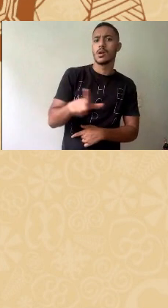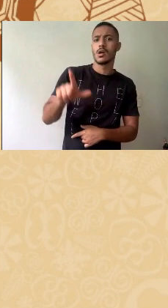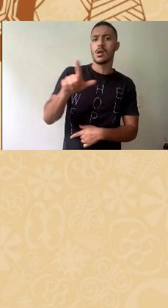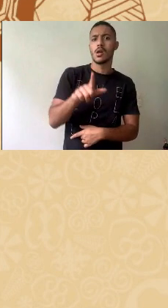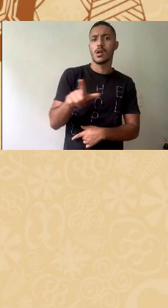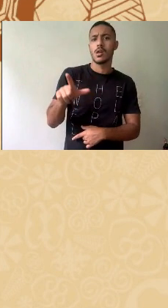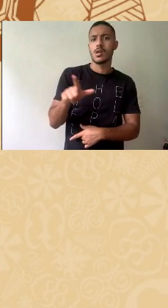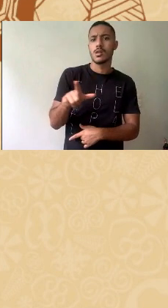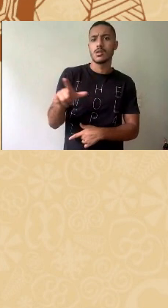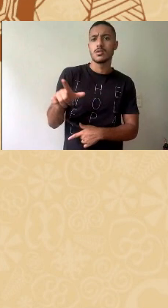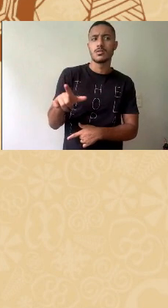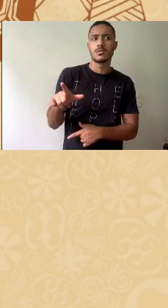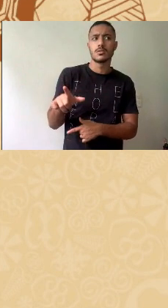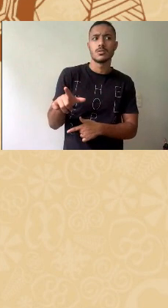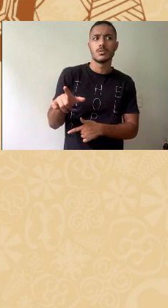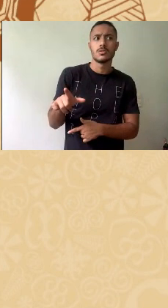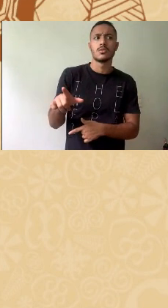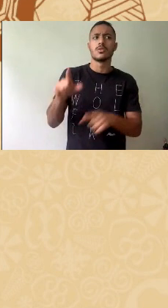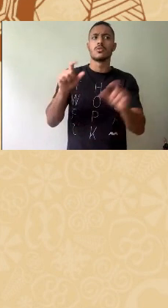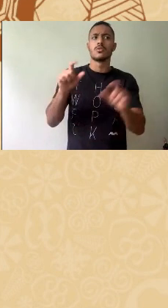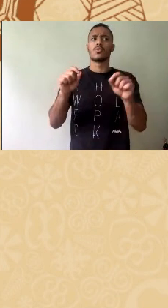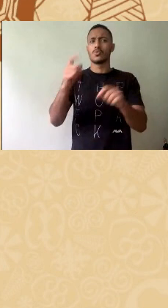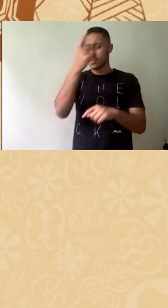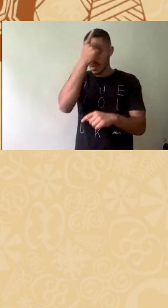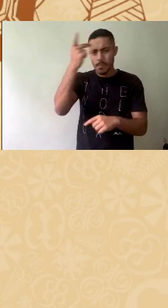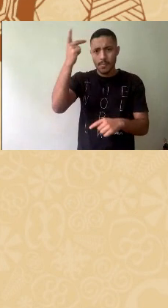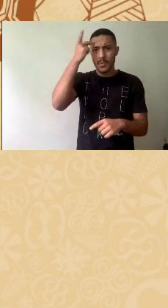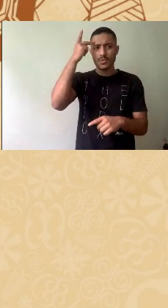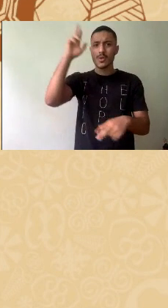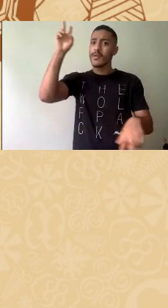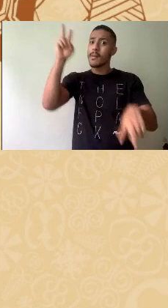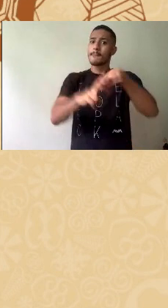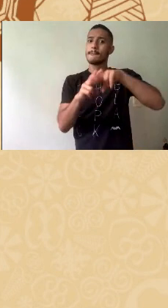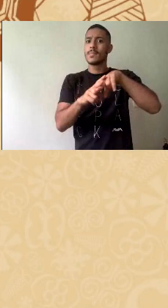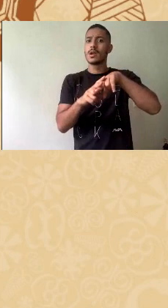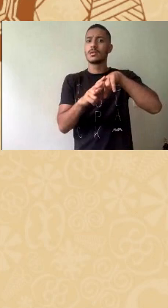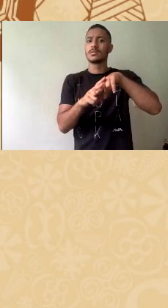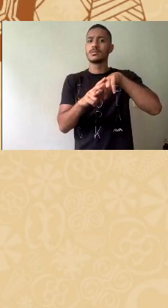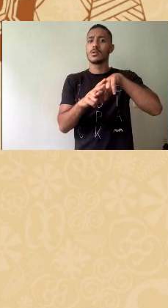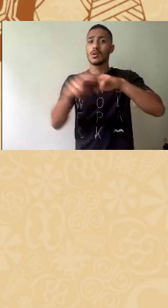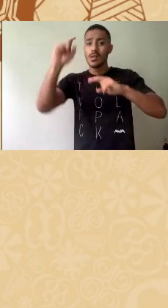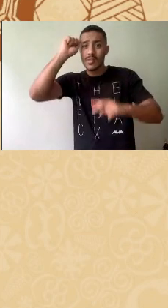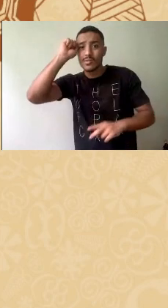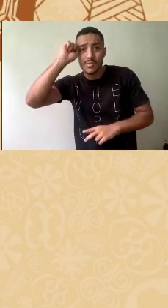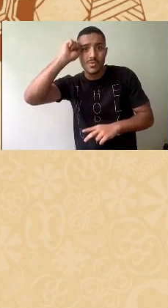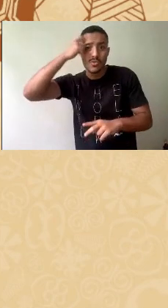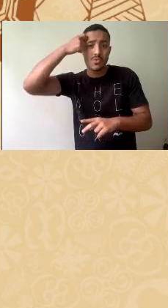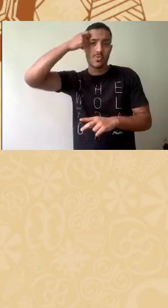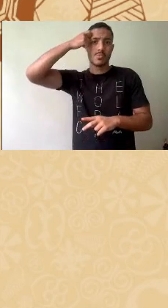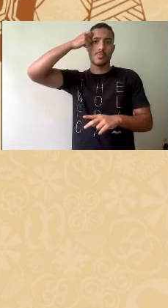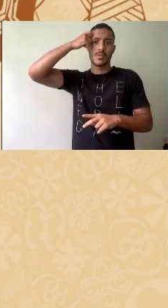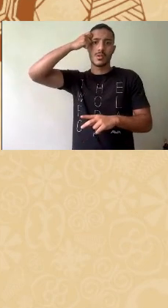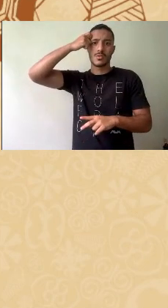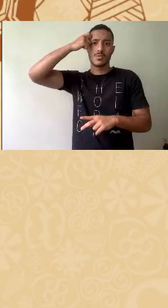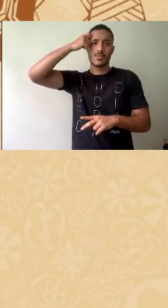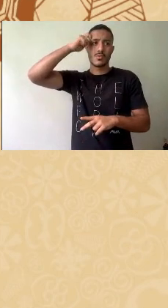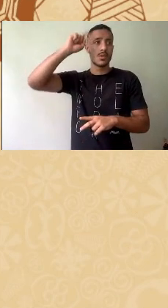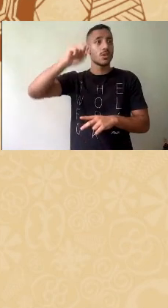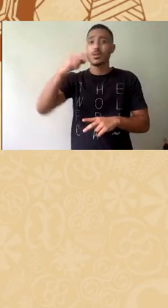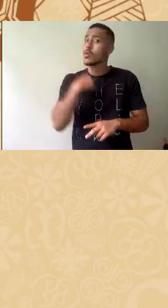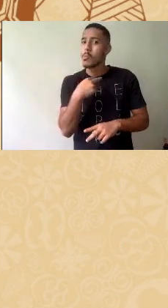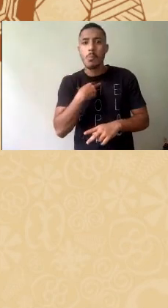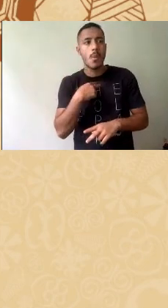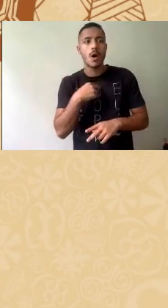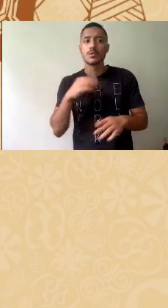do suspeito que vai preso, né, ou do, né, do negro e do preto que está lá e que não tem que sair, né, de lá.